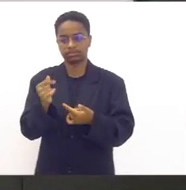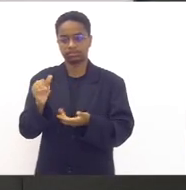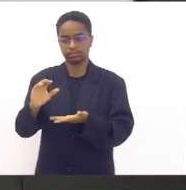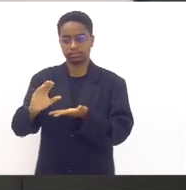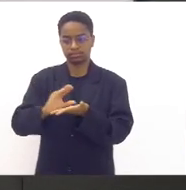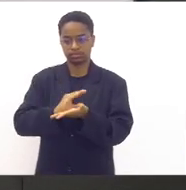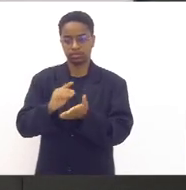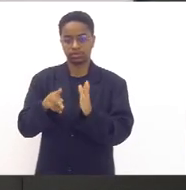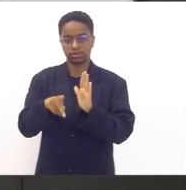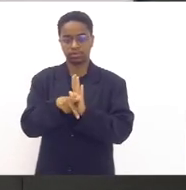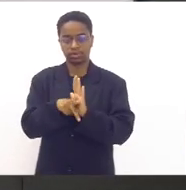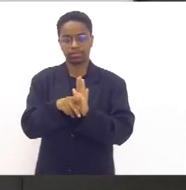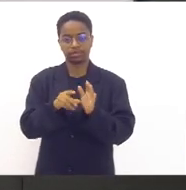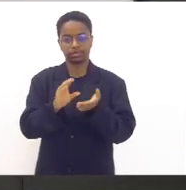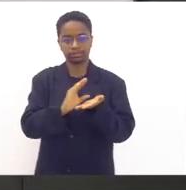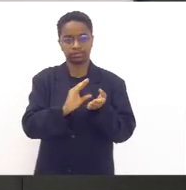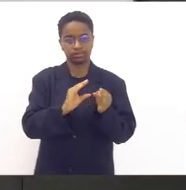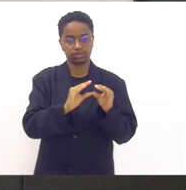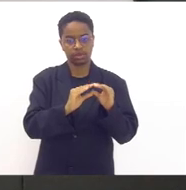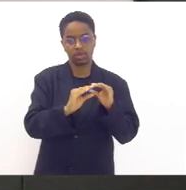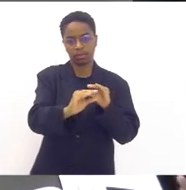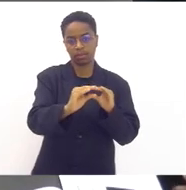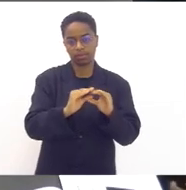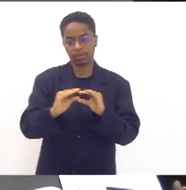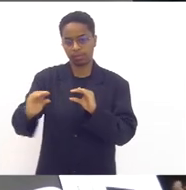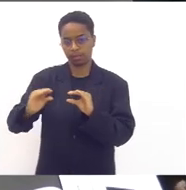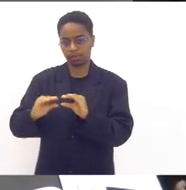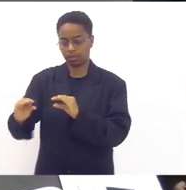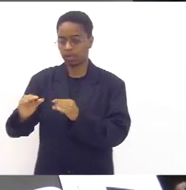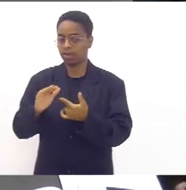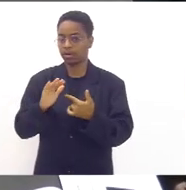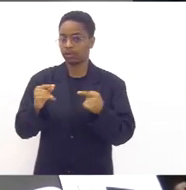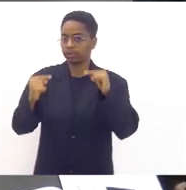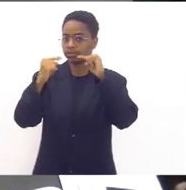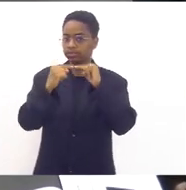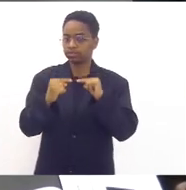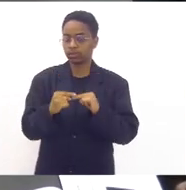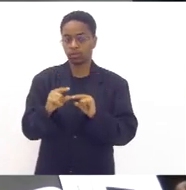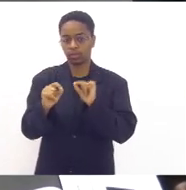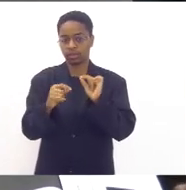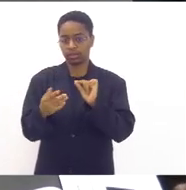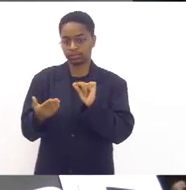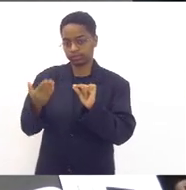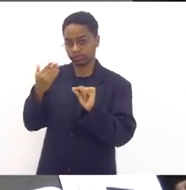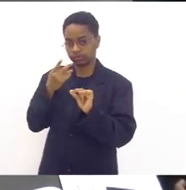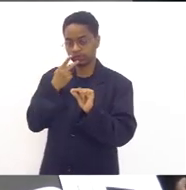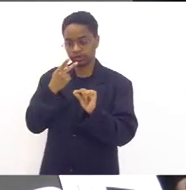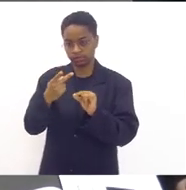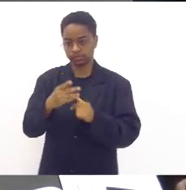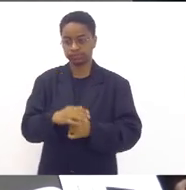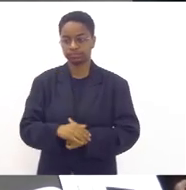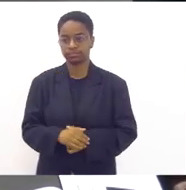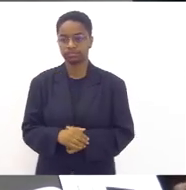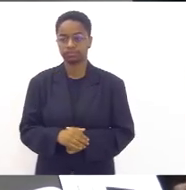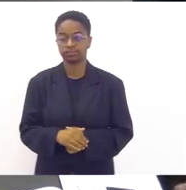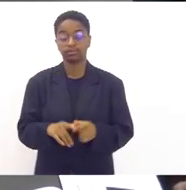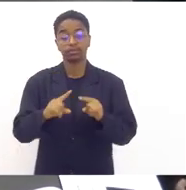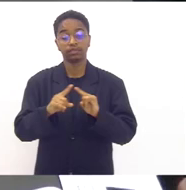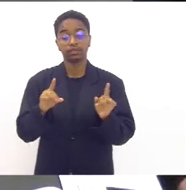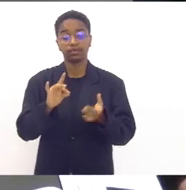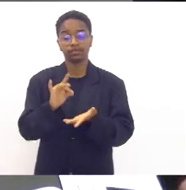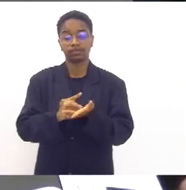de royalties e participações especiais, é que tem o reflexo daqueles elementos que a gente estava conversando mais cedo. Mas o fato